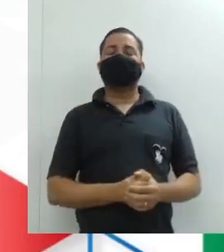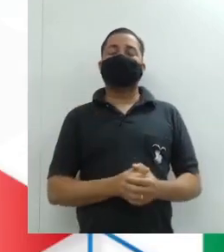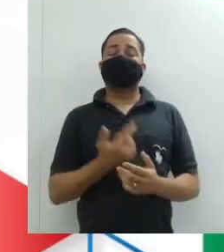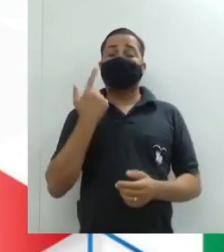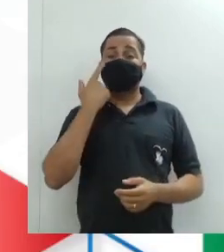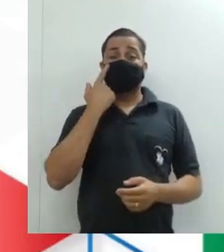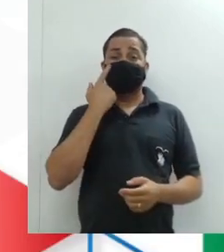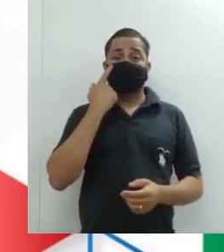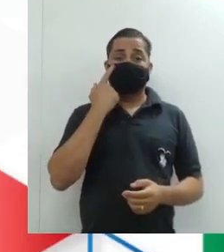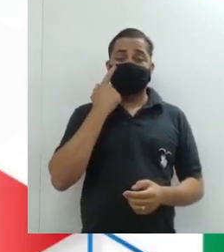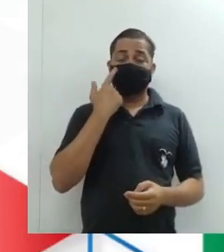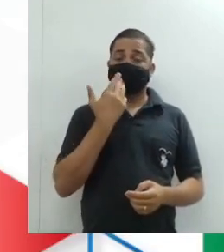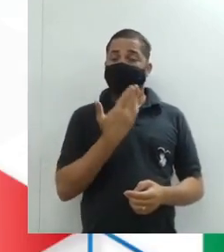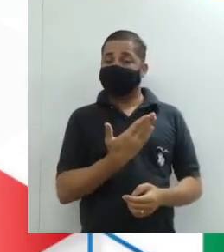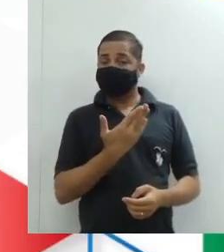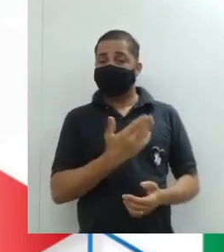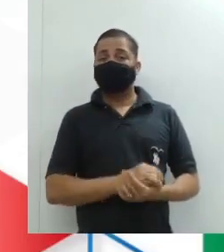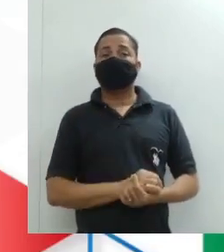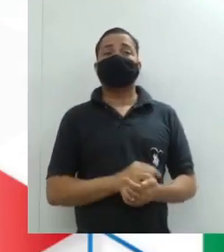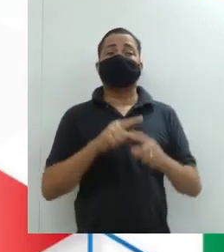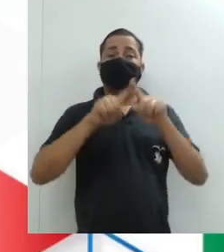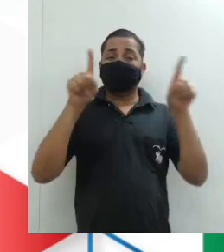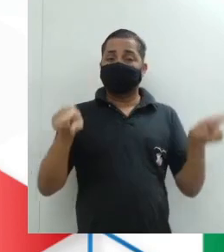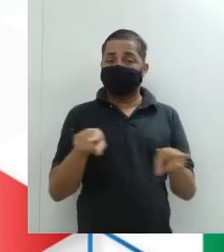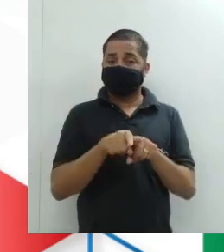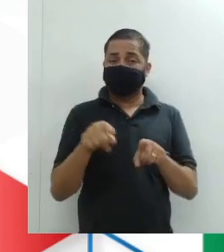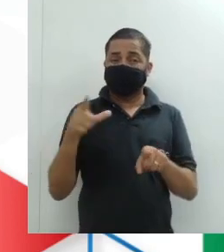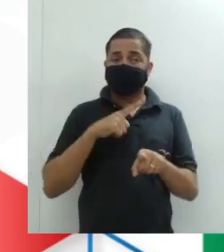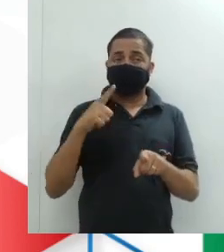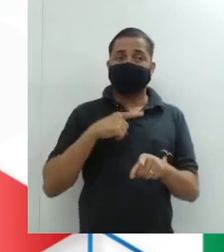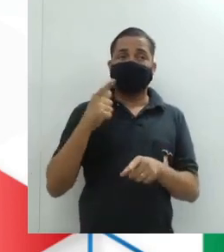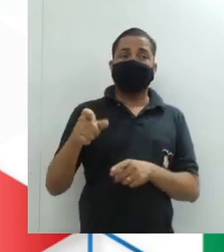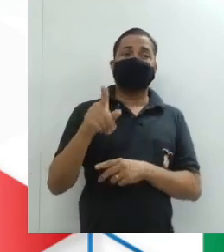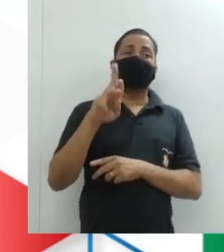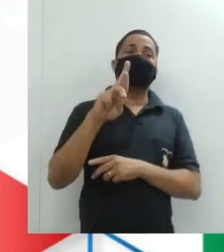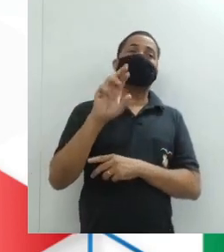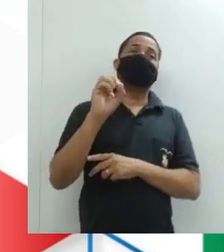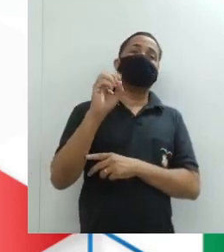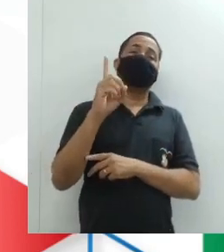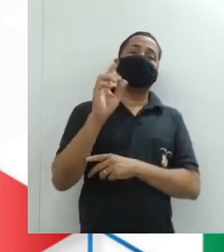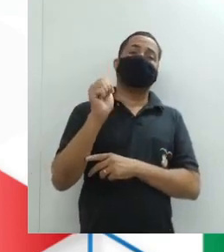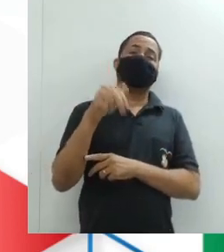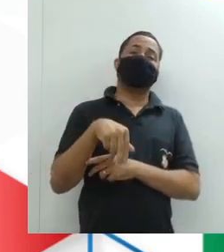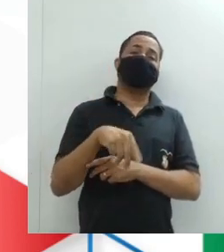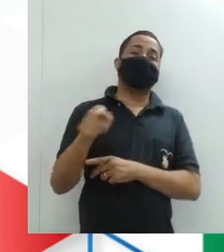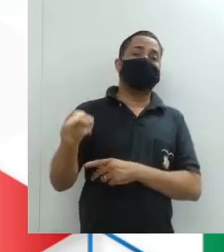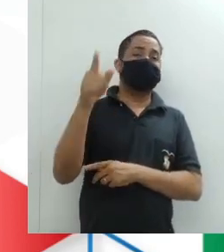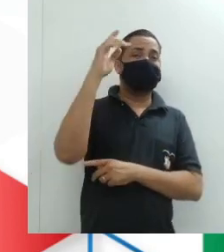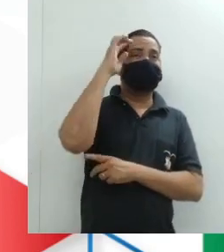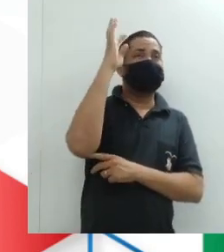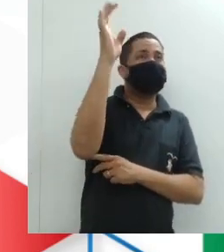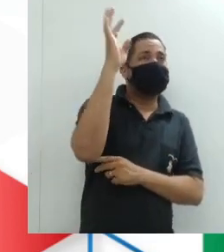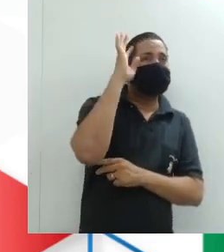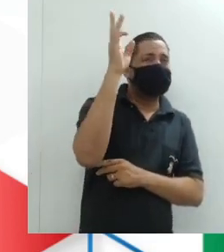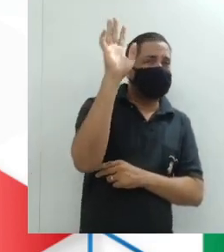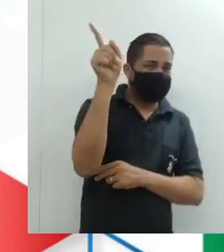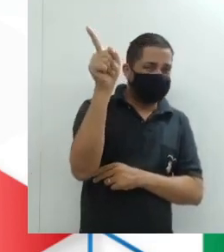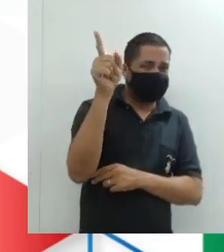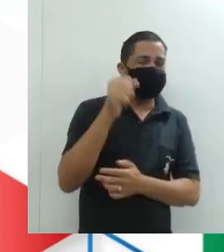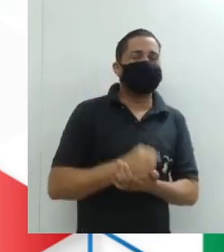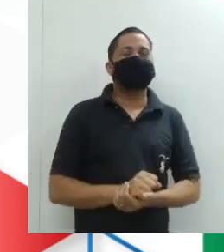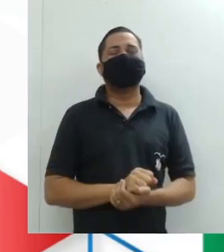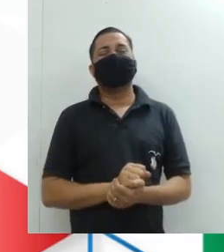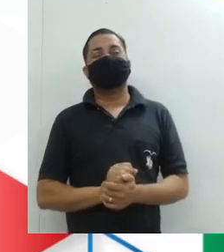Vejam só, na tela nós temos a escultura de Rodin, o Pensador. Prestem bem